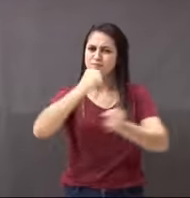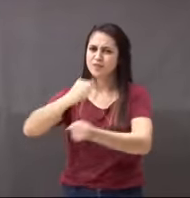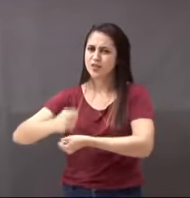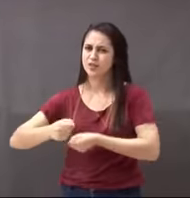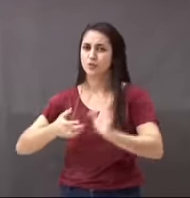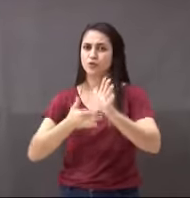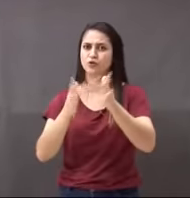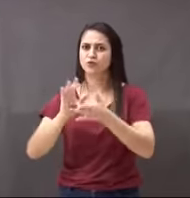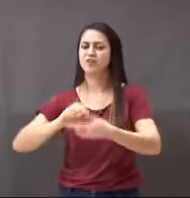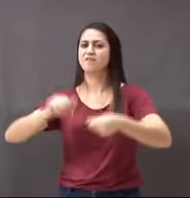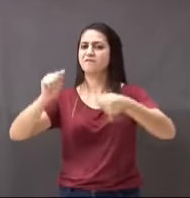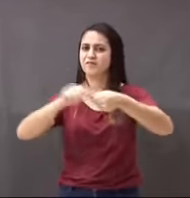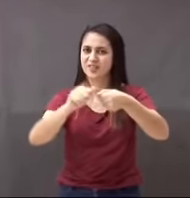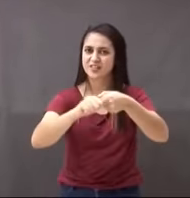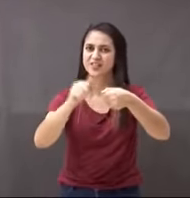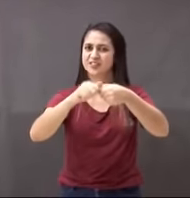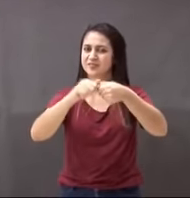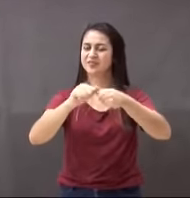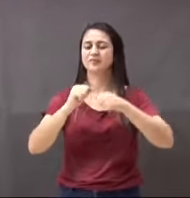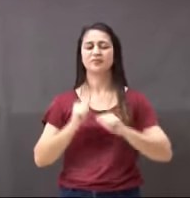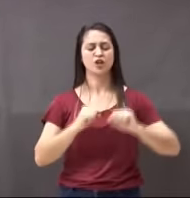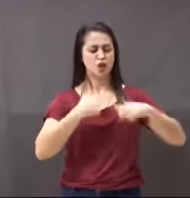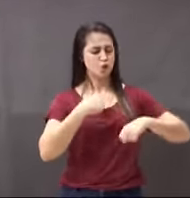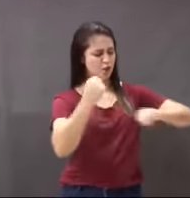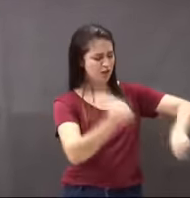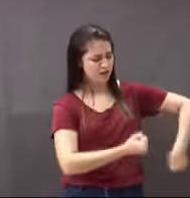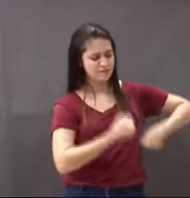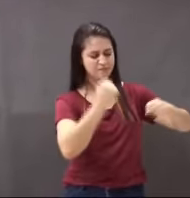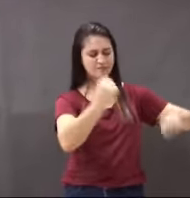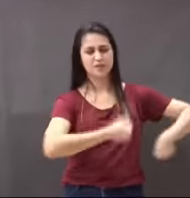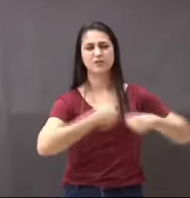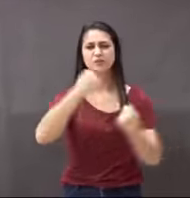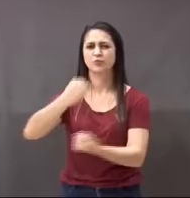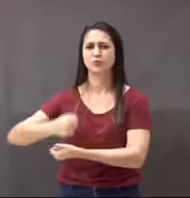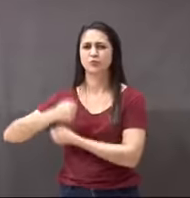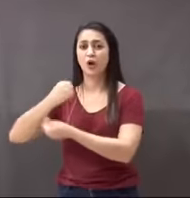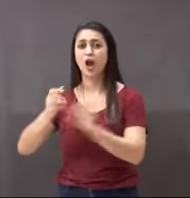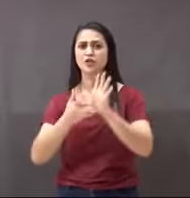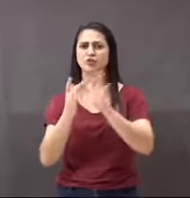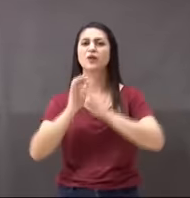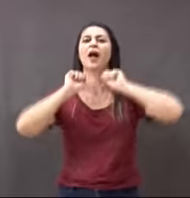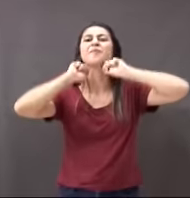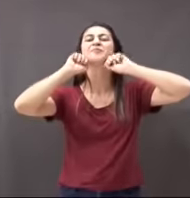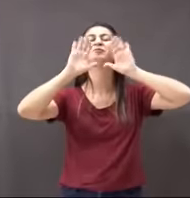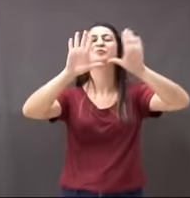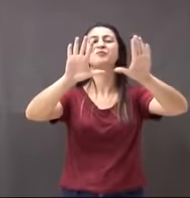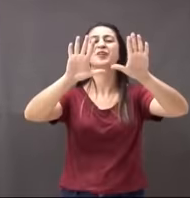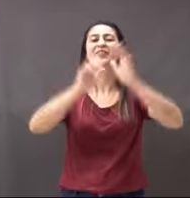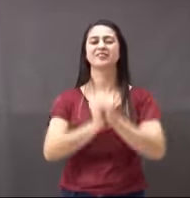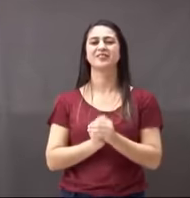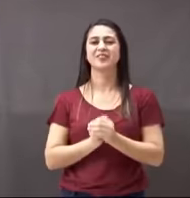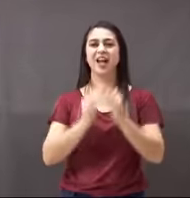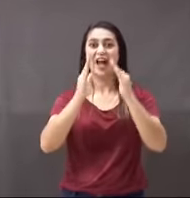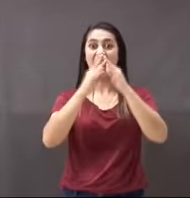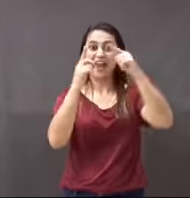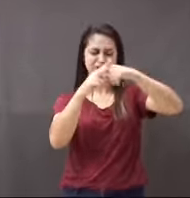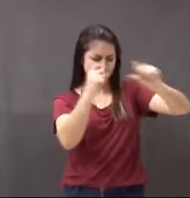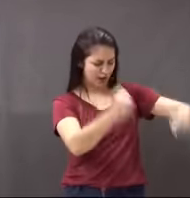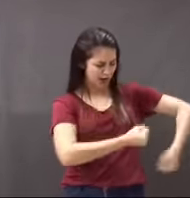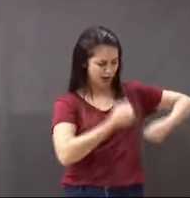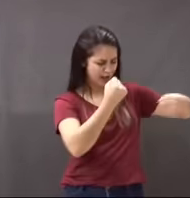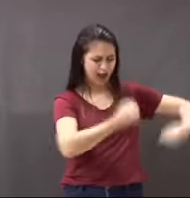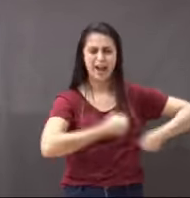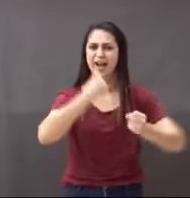Jesus vai antecipando. Eu vou remando e Jesus antecipando. É a igreja remando